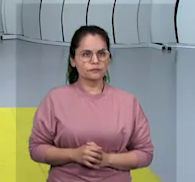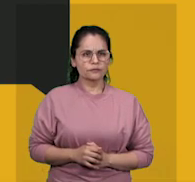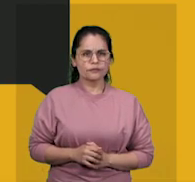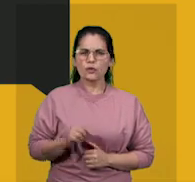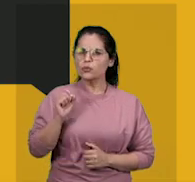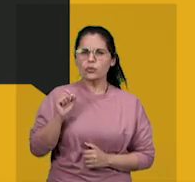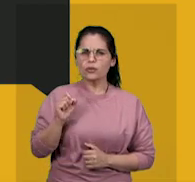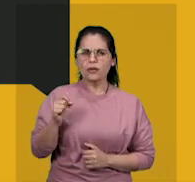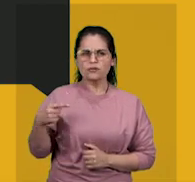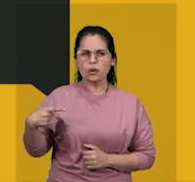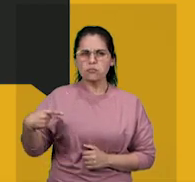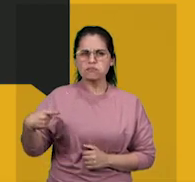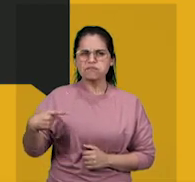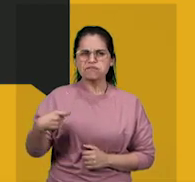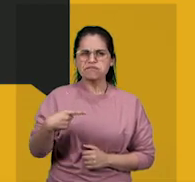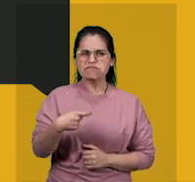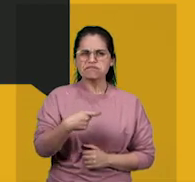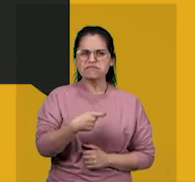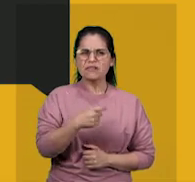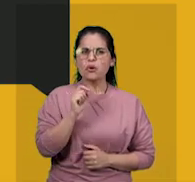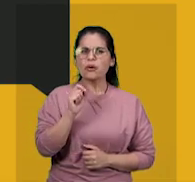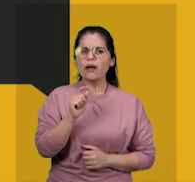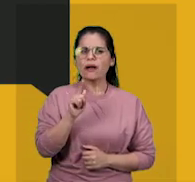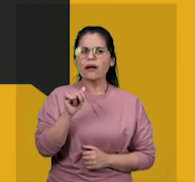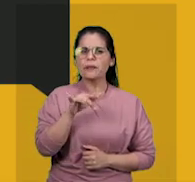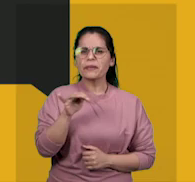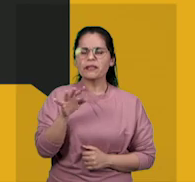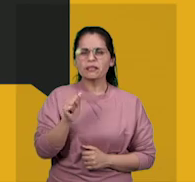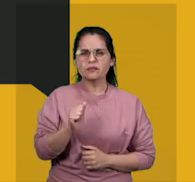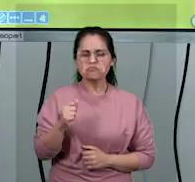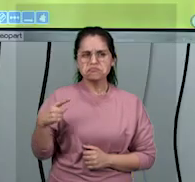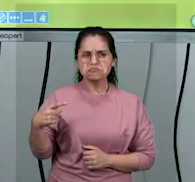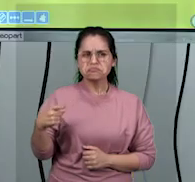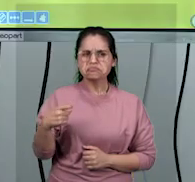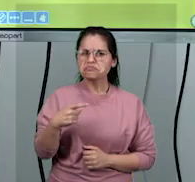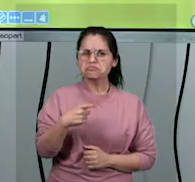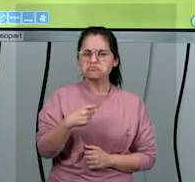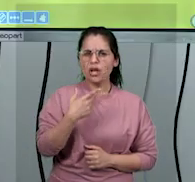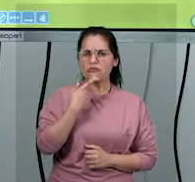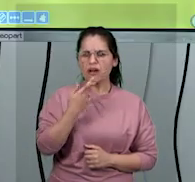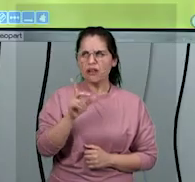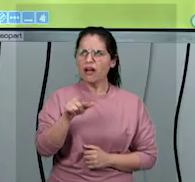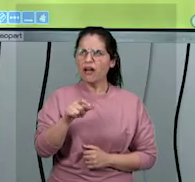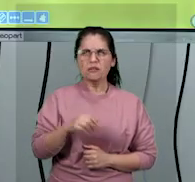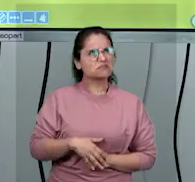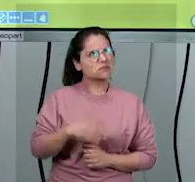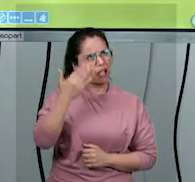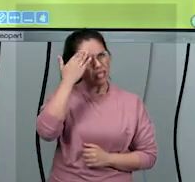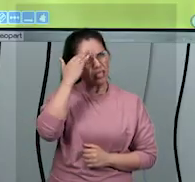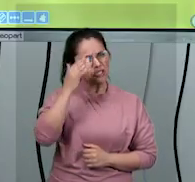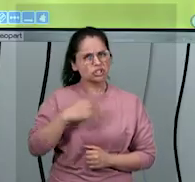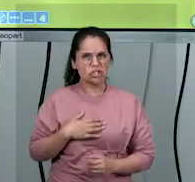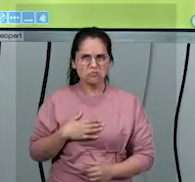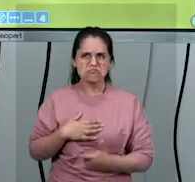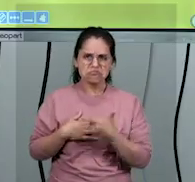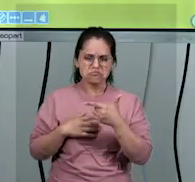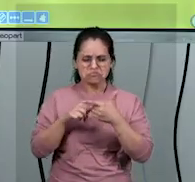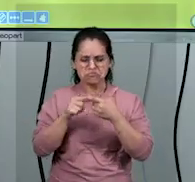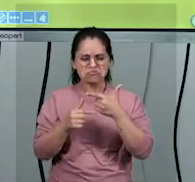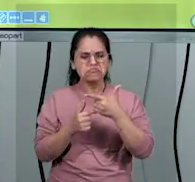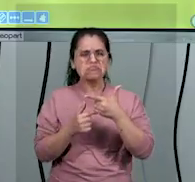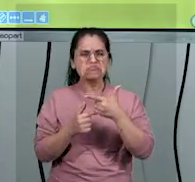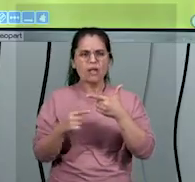E o que são gametas, professora? Quando a gente diz que os testículos produzem as células reprodutoras ou gametas, o que